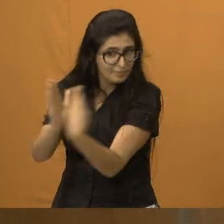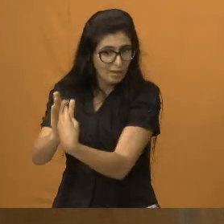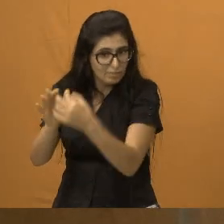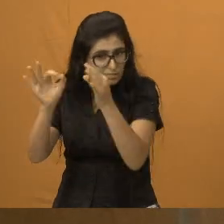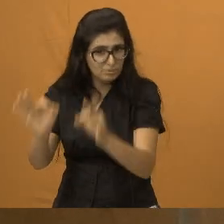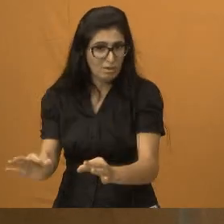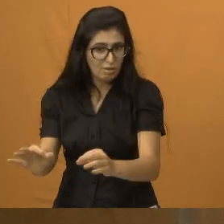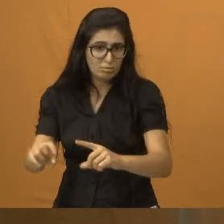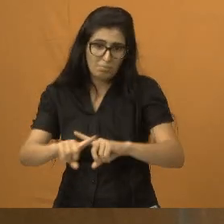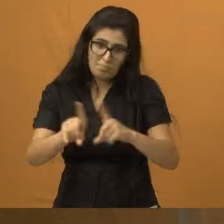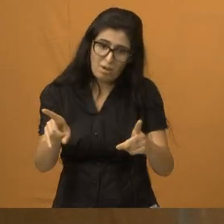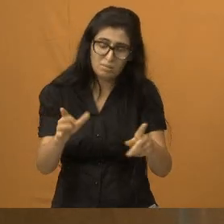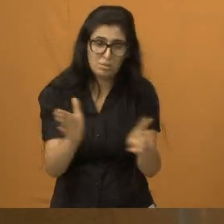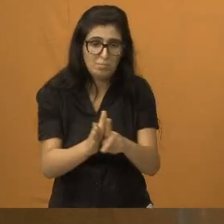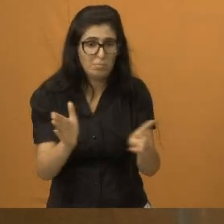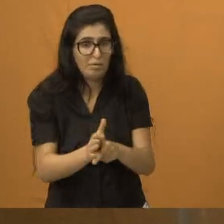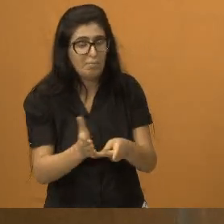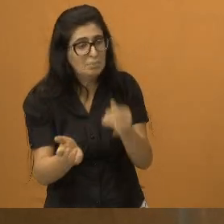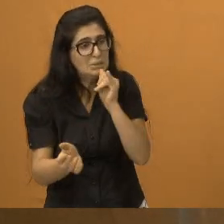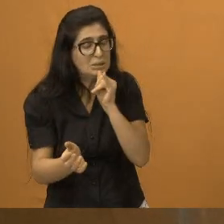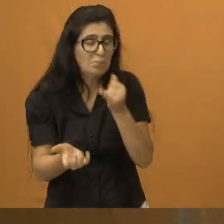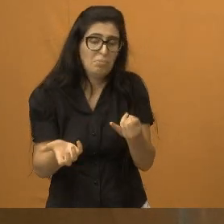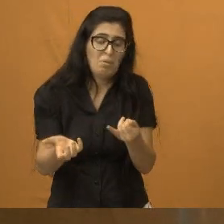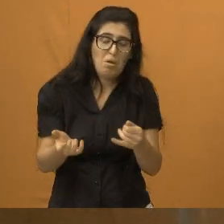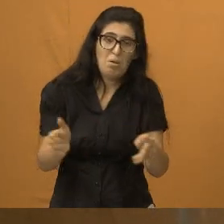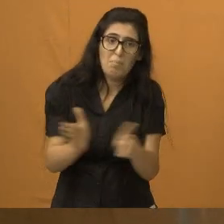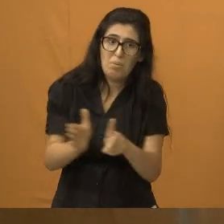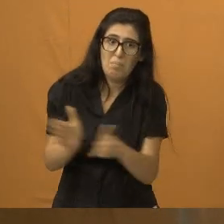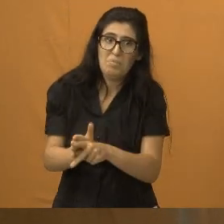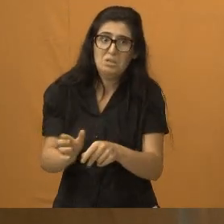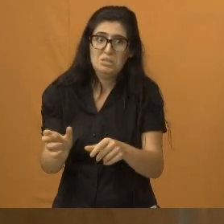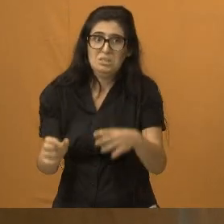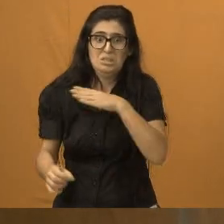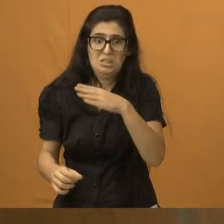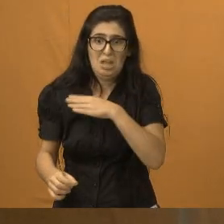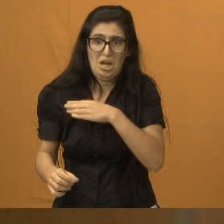algum momento, a sua carga de um processo, né?